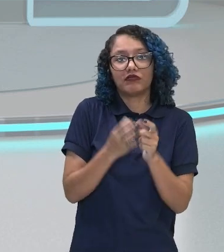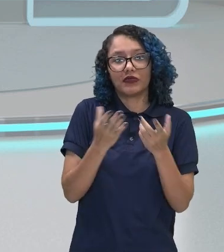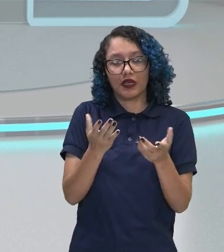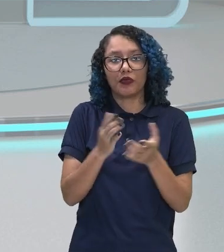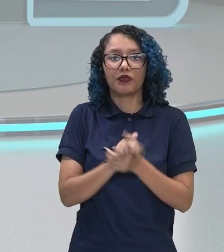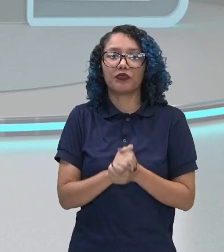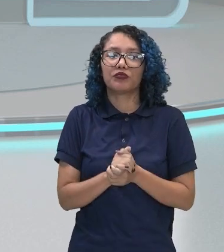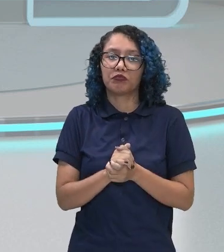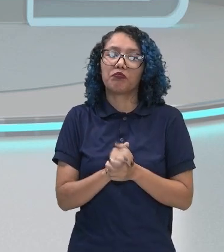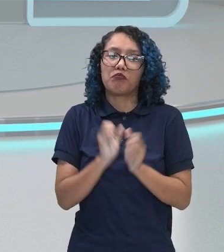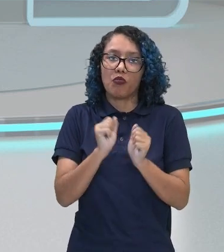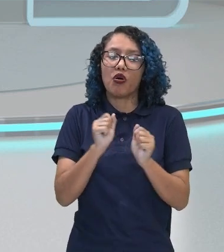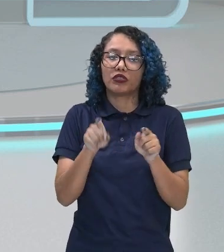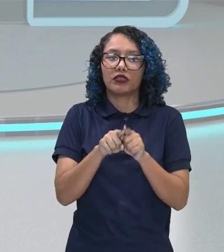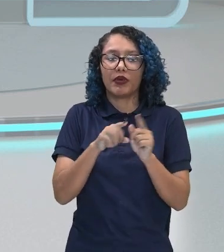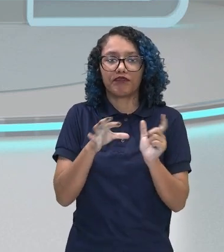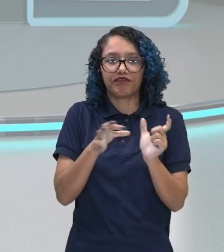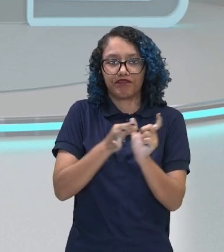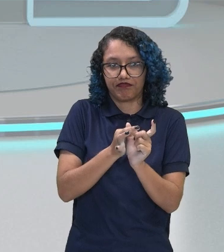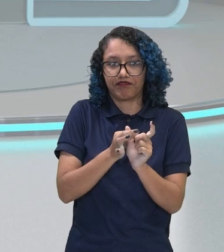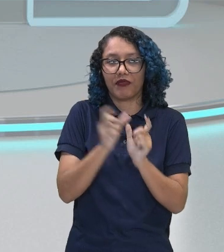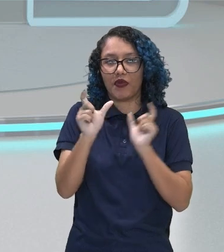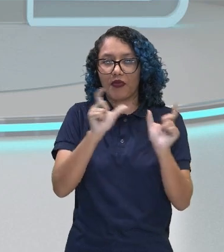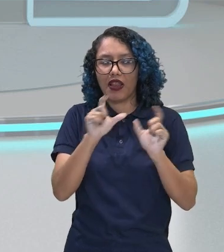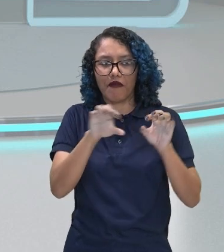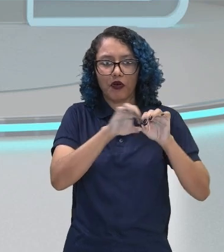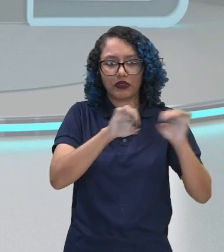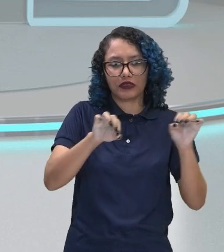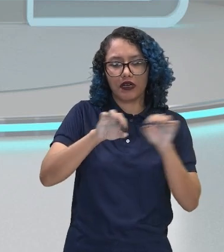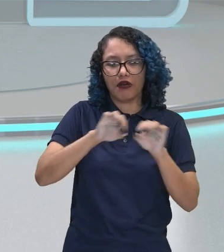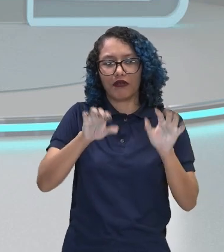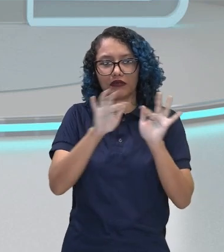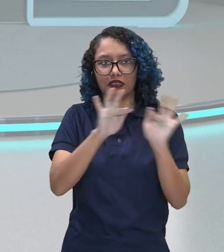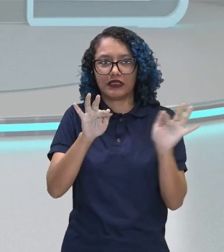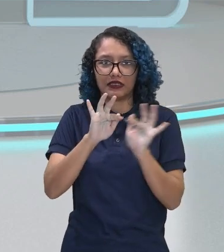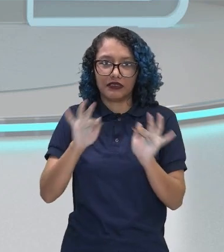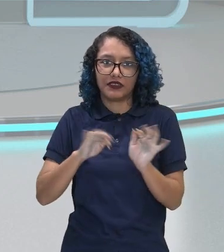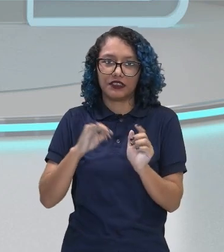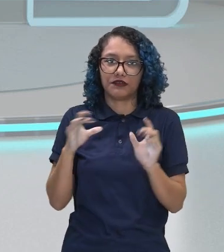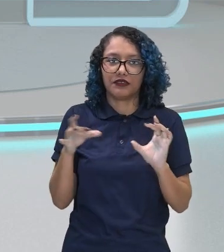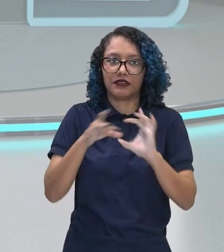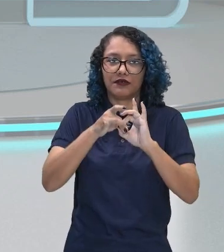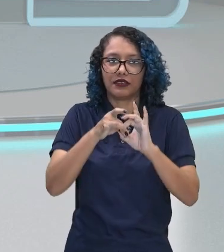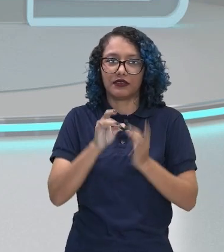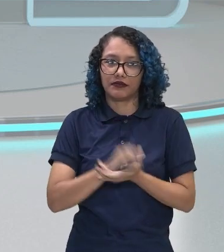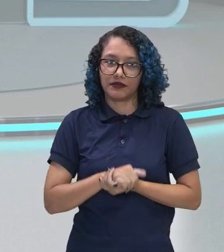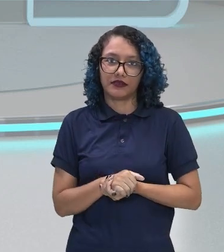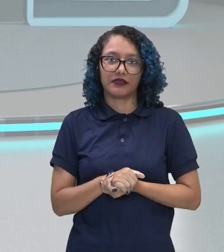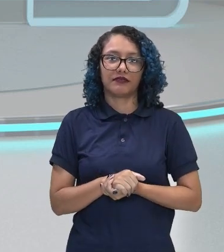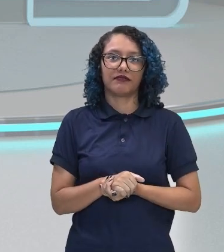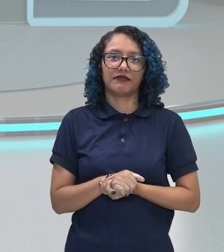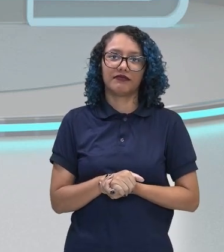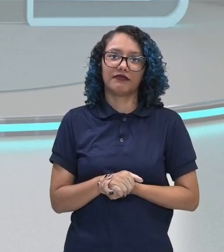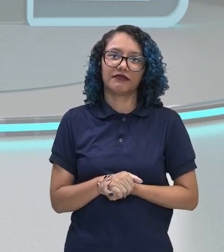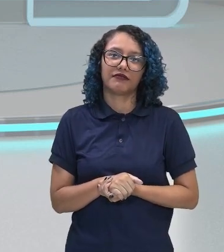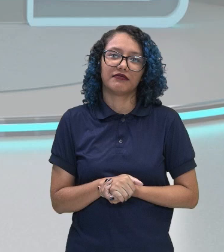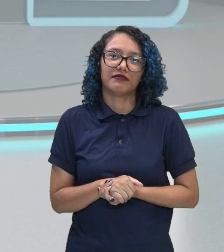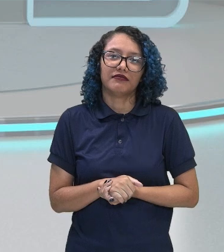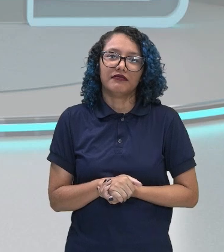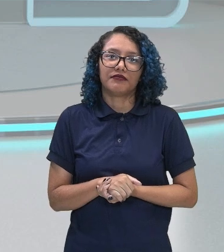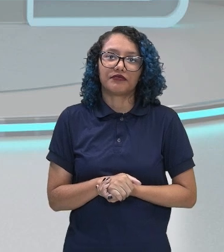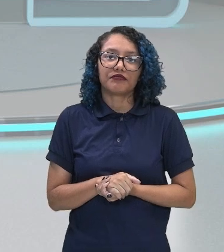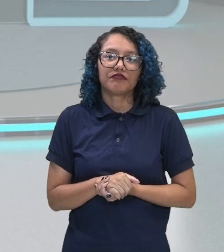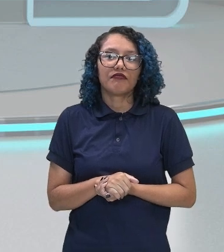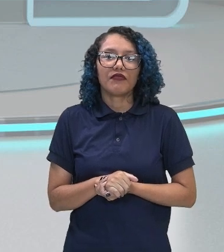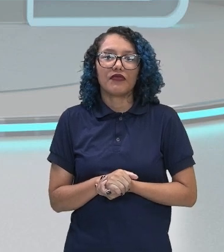como palavrinhas que conectam orações e frases ou palavras dentro ali de um contexto, mas ali no sentido